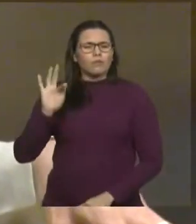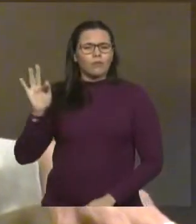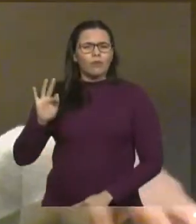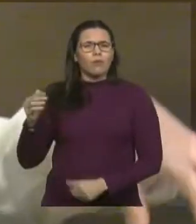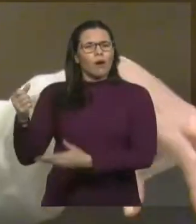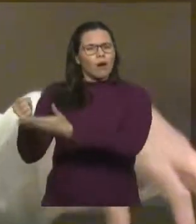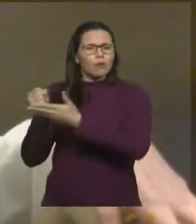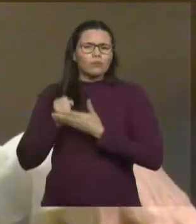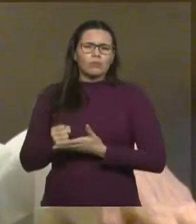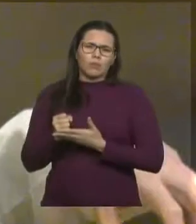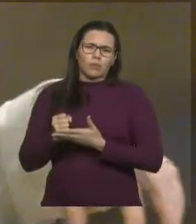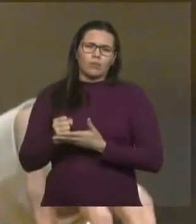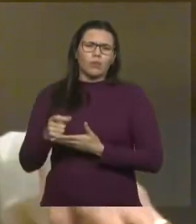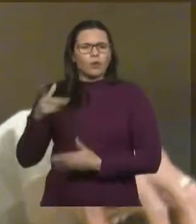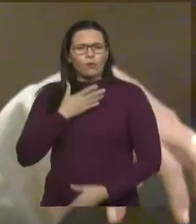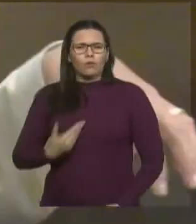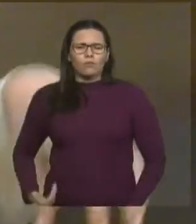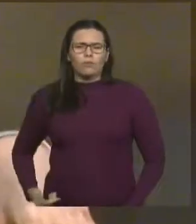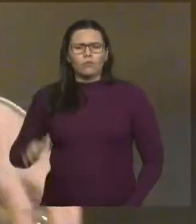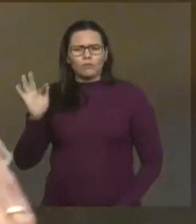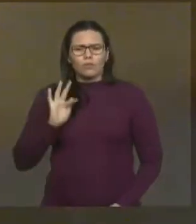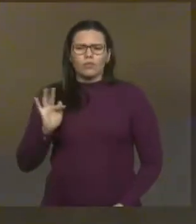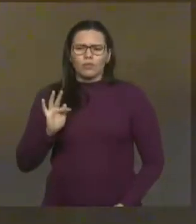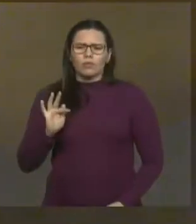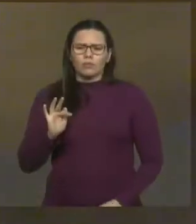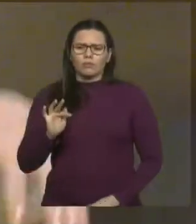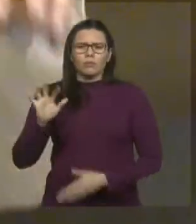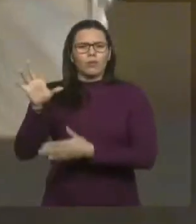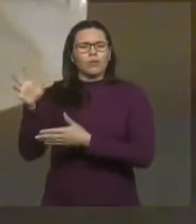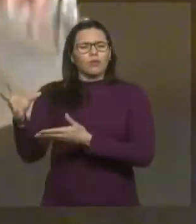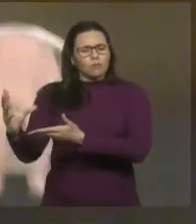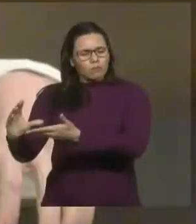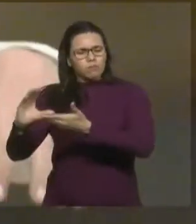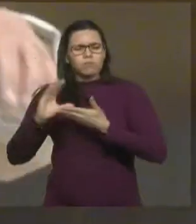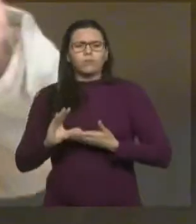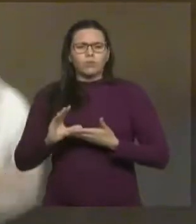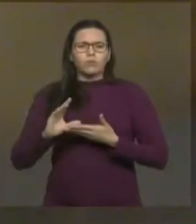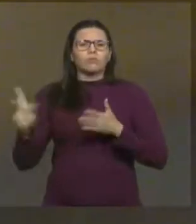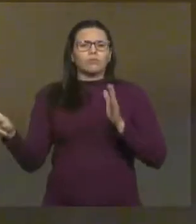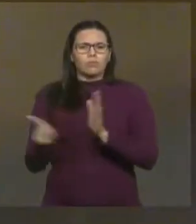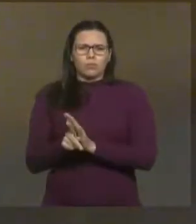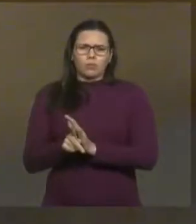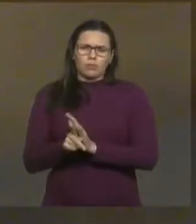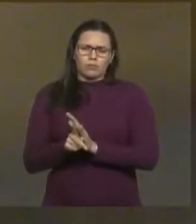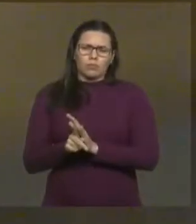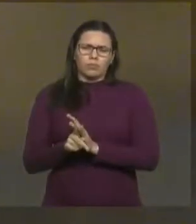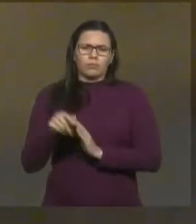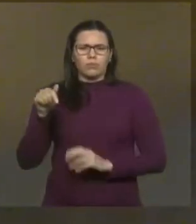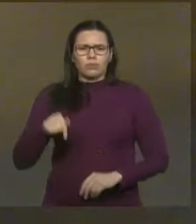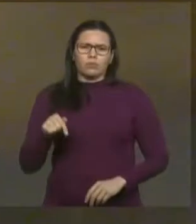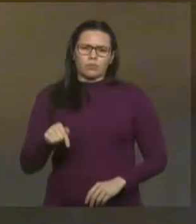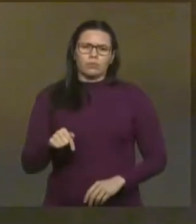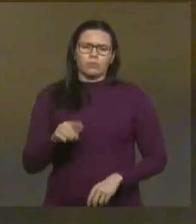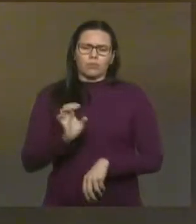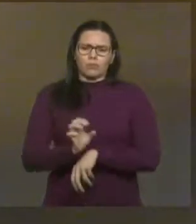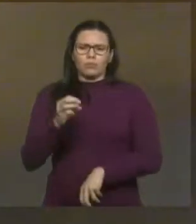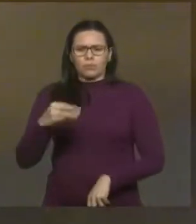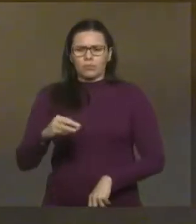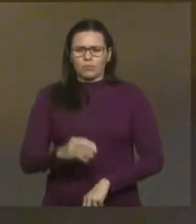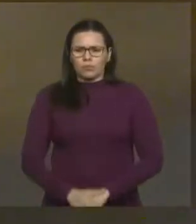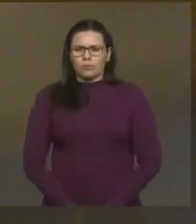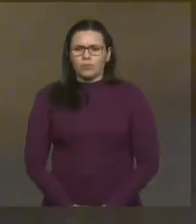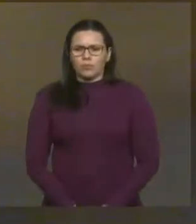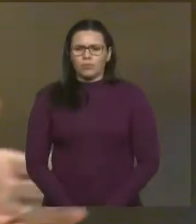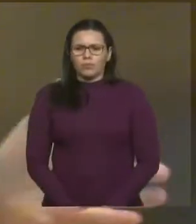federal dê esse recurso, que é no nosso Estado, para voltar para o câncer, para o Estado do Maranhão. Então,